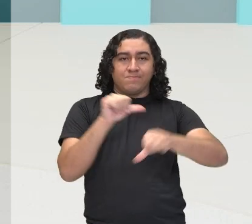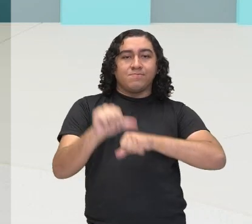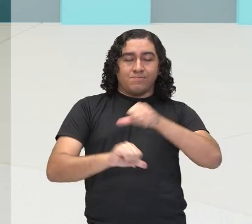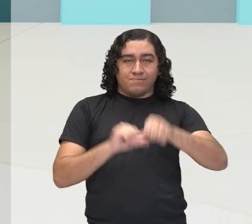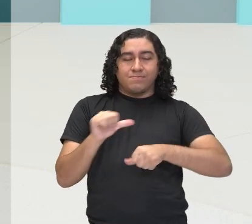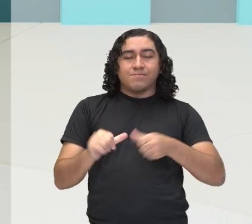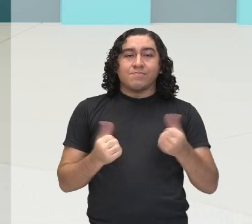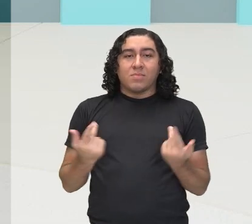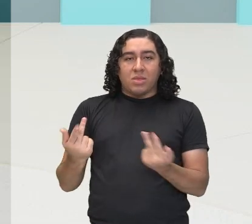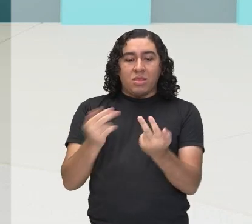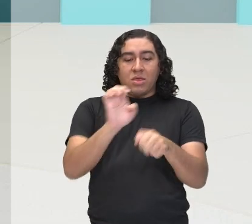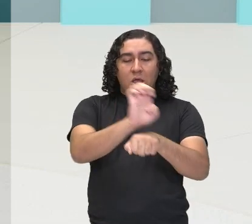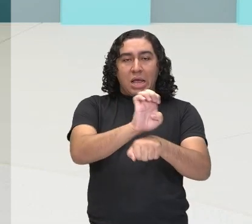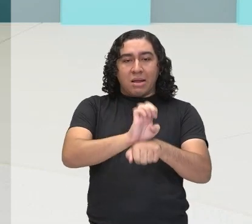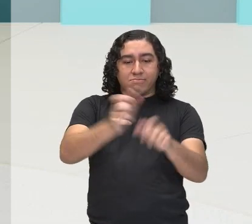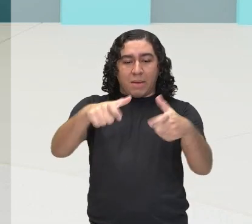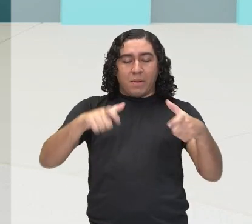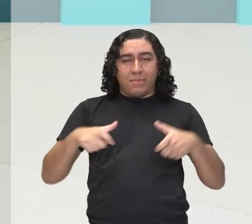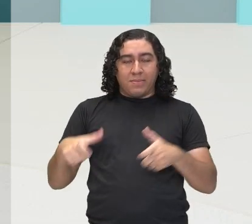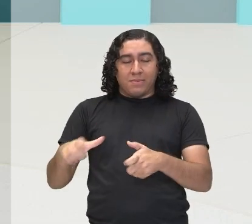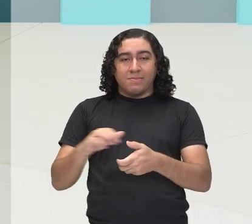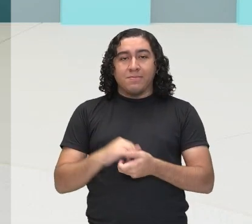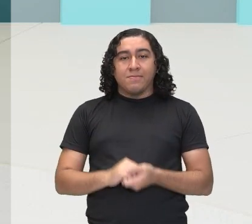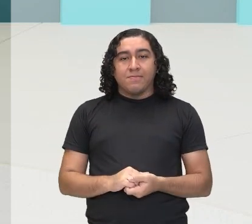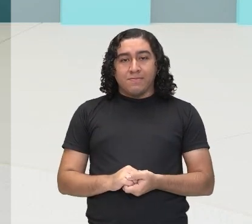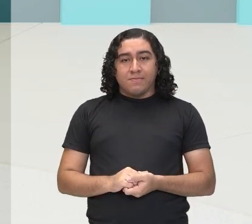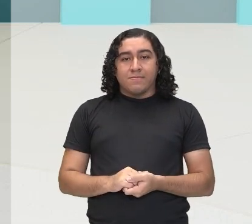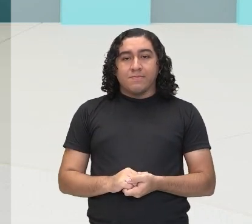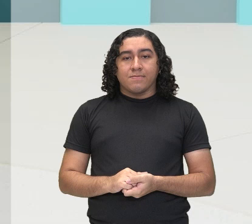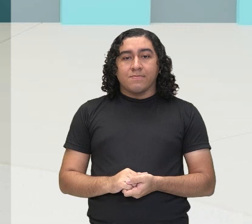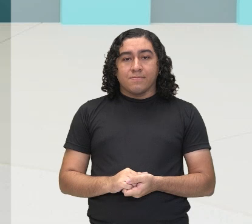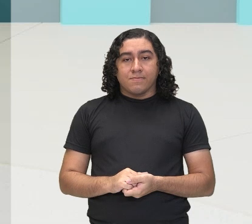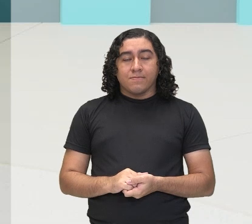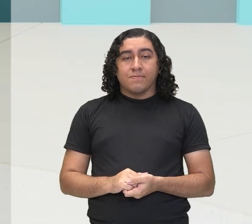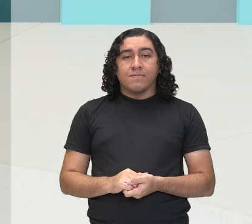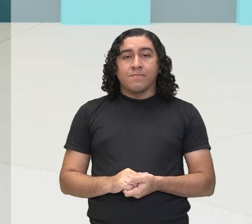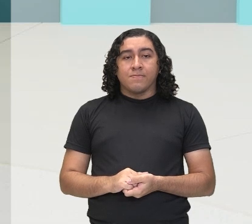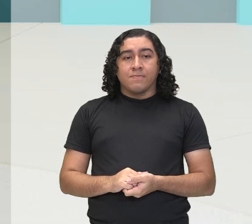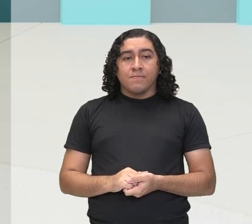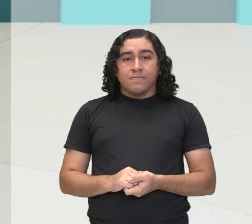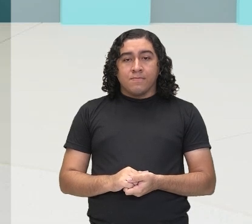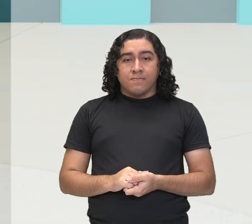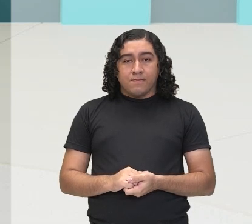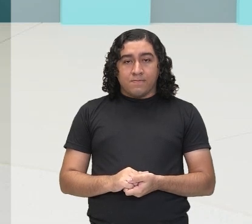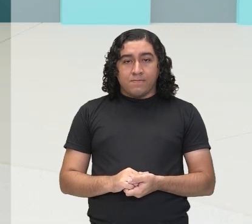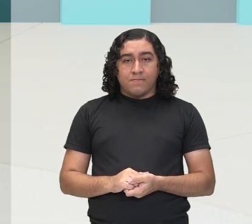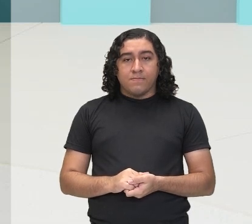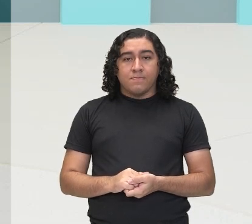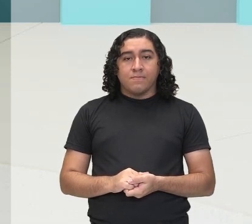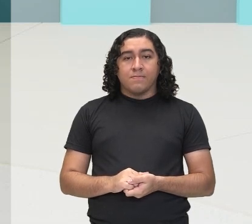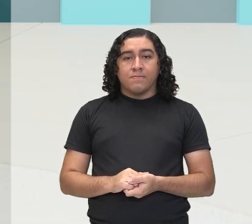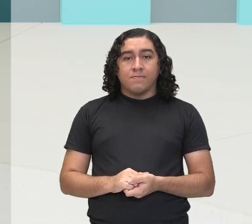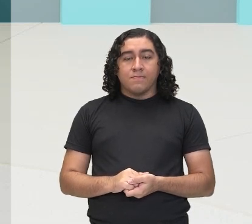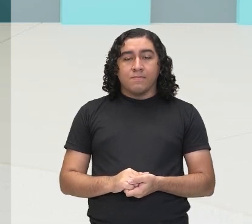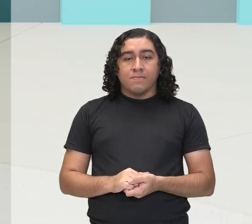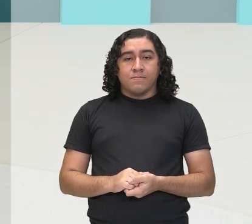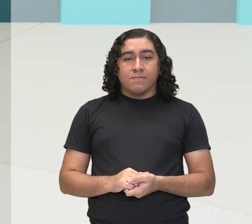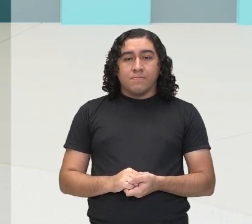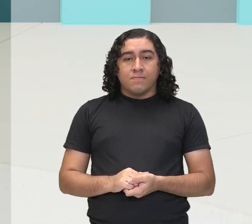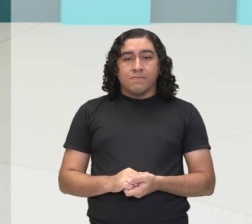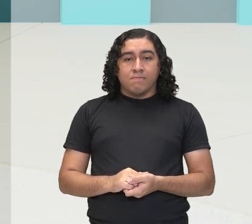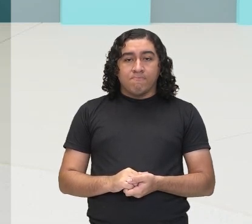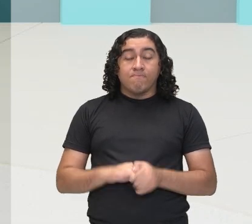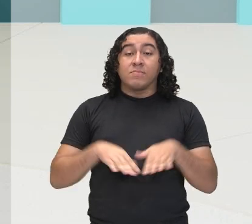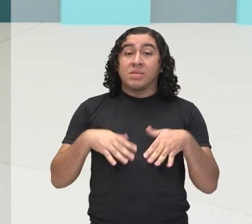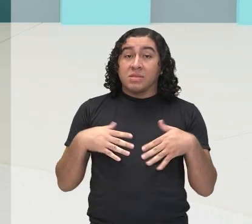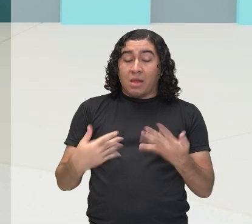modificando conforme o local que ele é manifestado. Então,